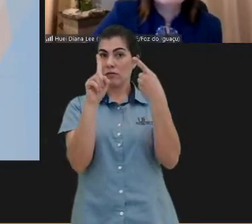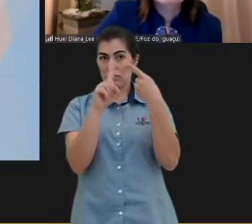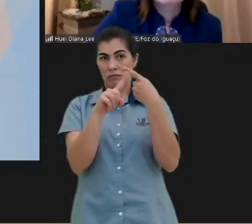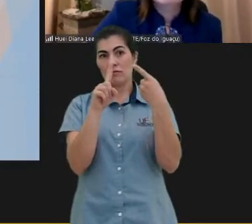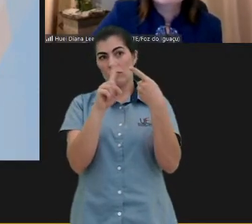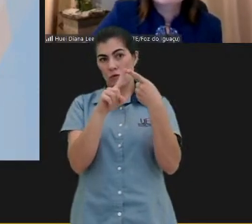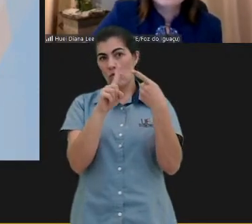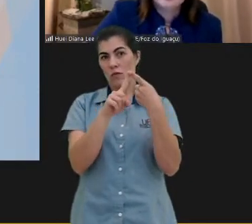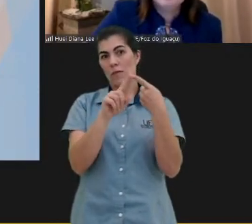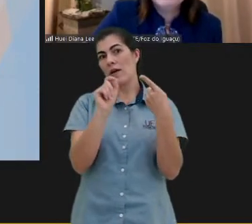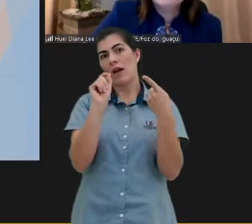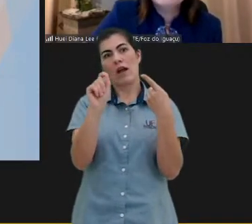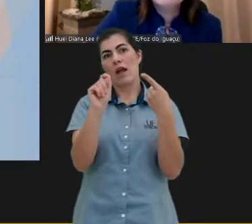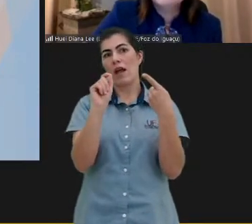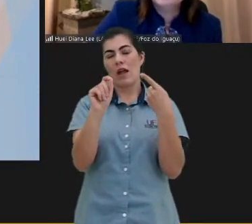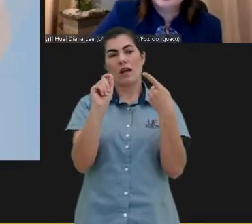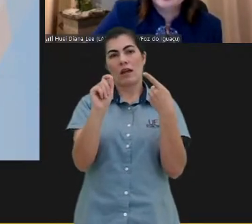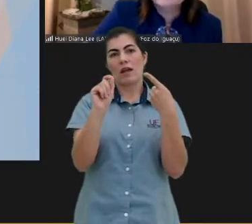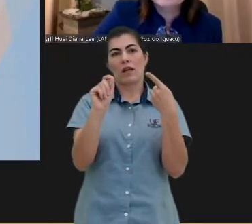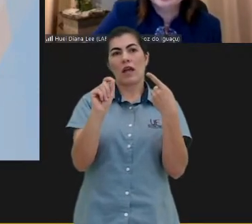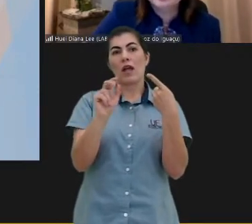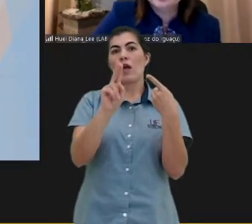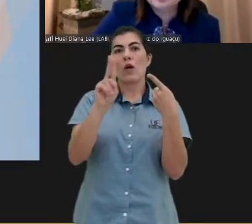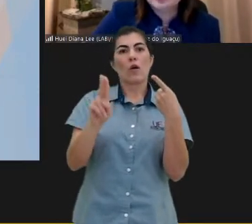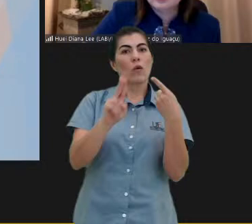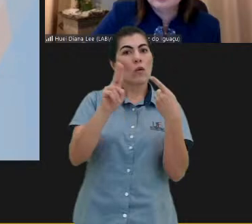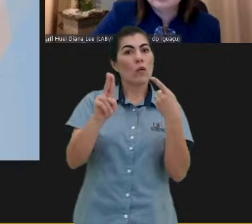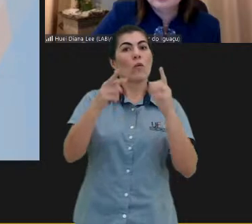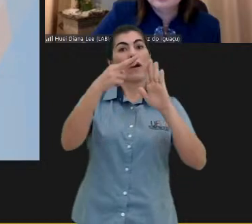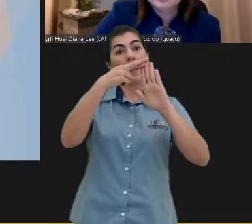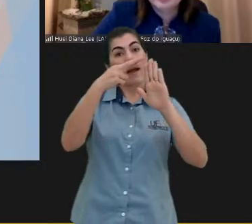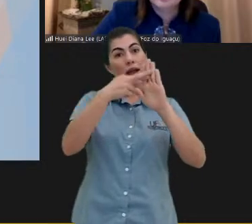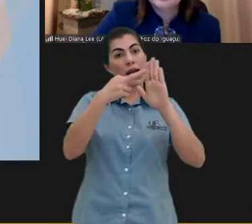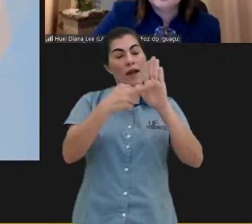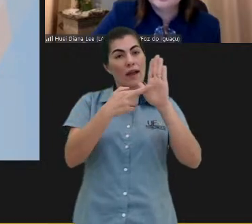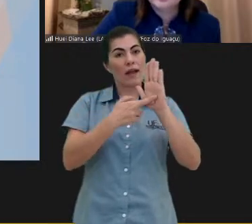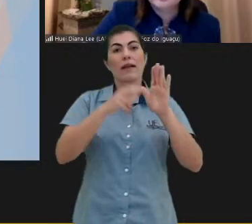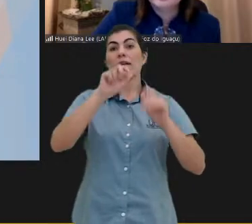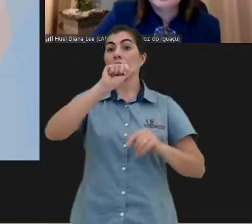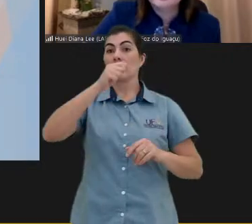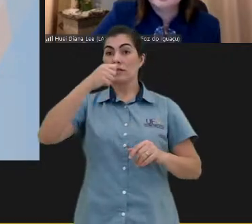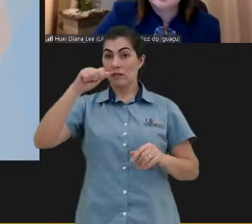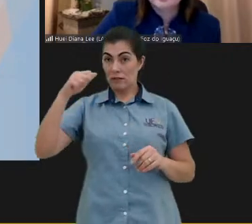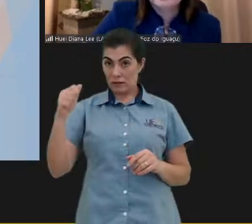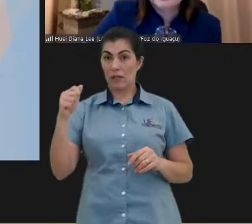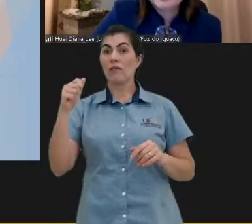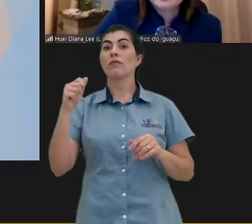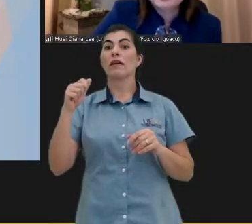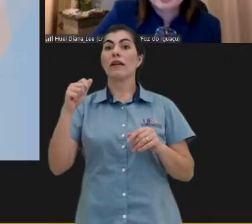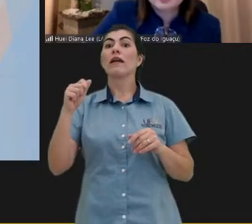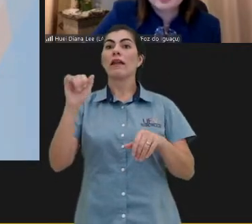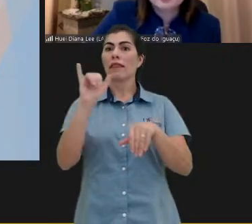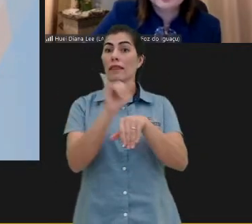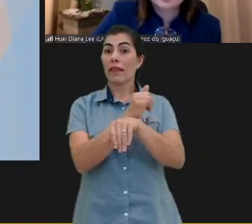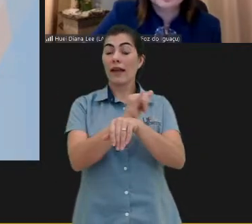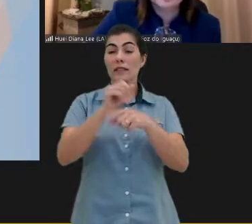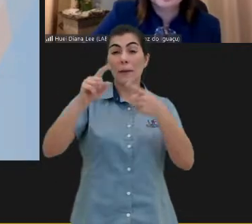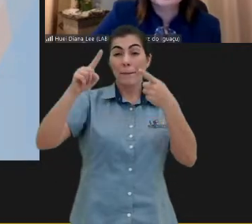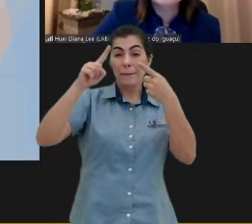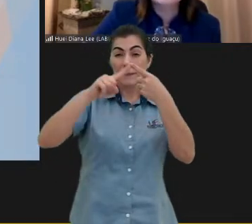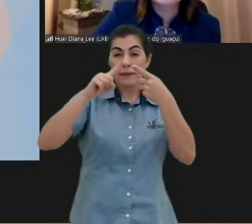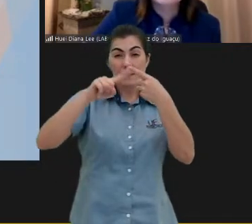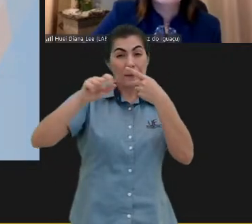é a aplicação de regras de associação, que é uma das técnicas, primeiras técnicas que